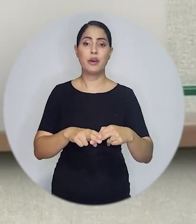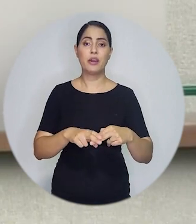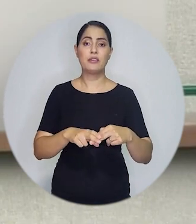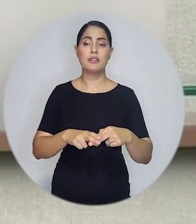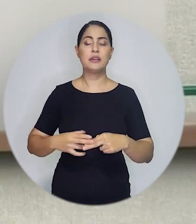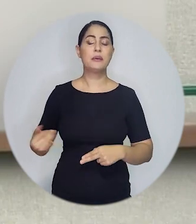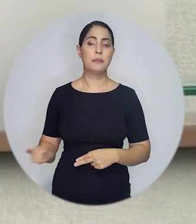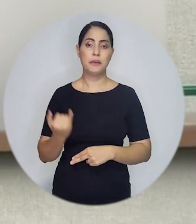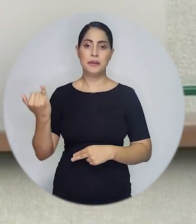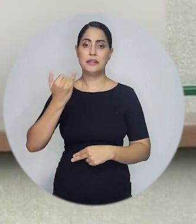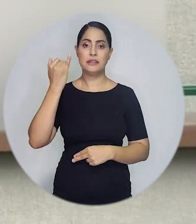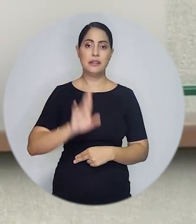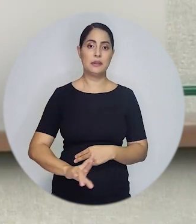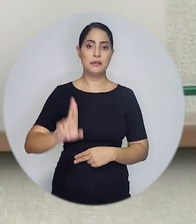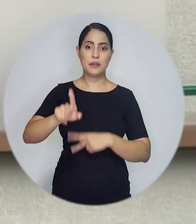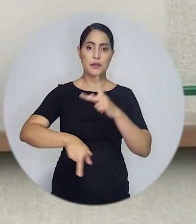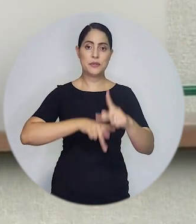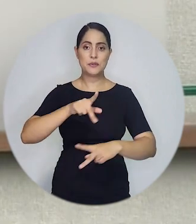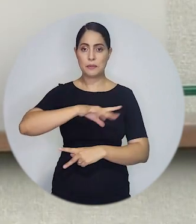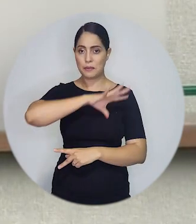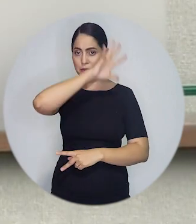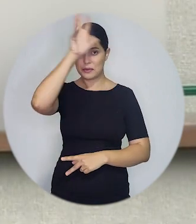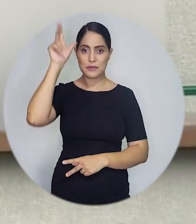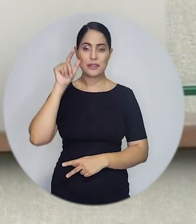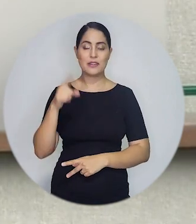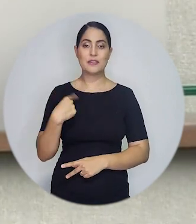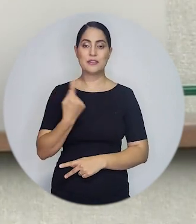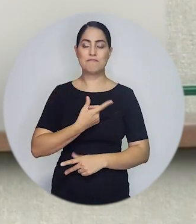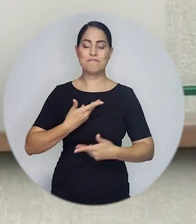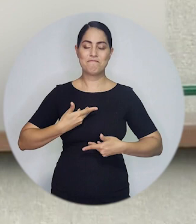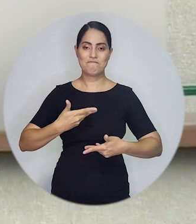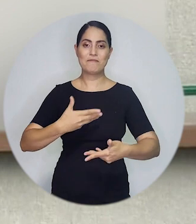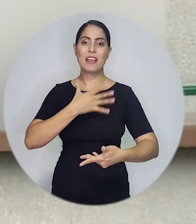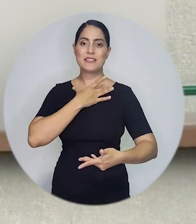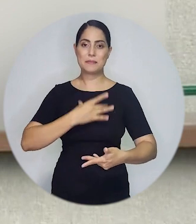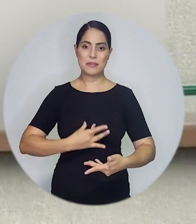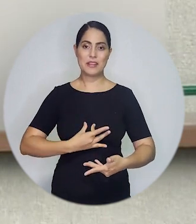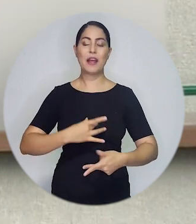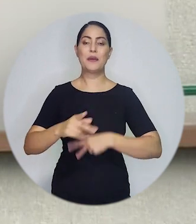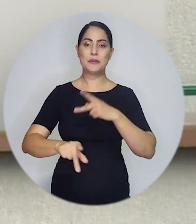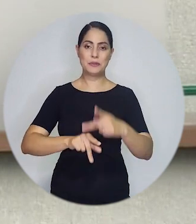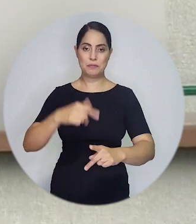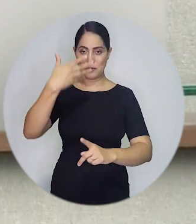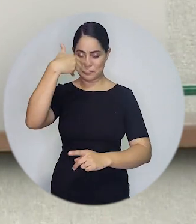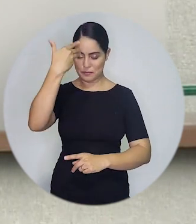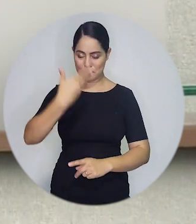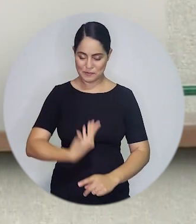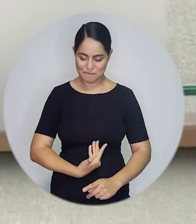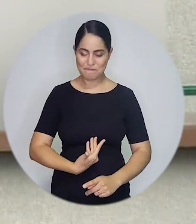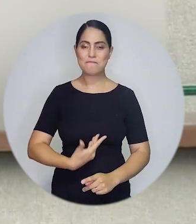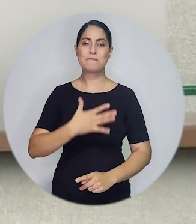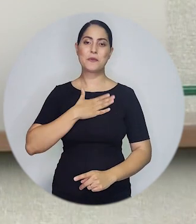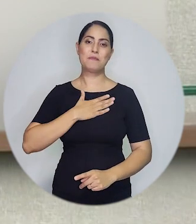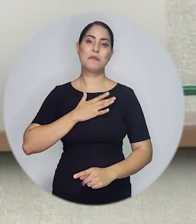Amazonas e, com isso, por meio dos grandes representantes do povo amazonense, recebo, né, essa medalha como homenagem do povo do